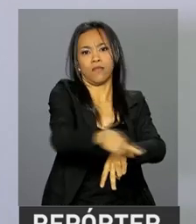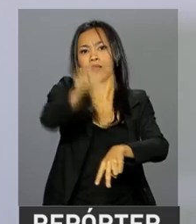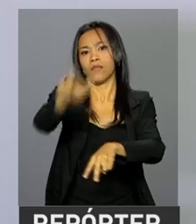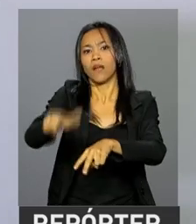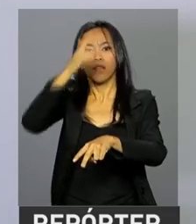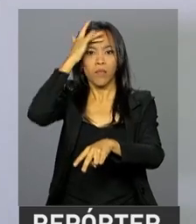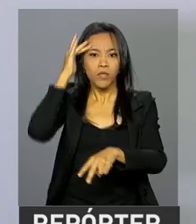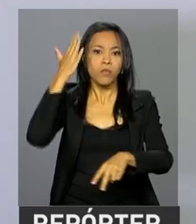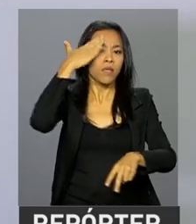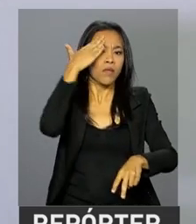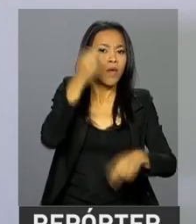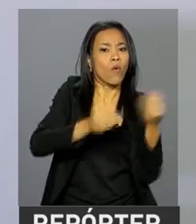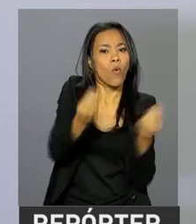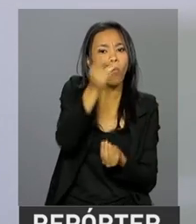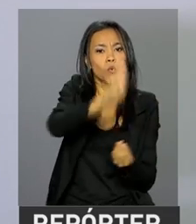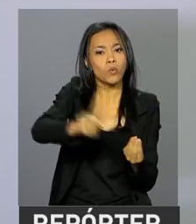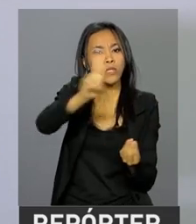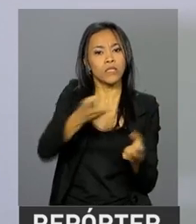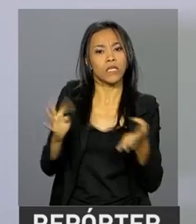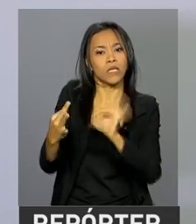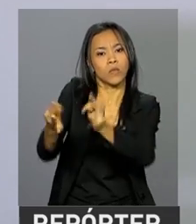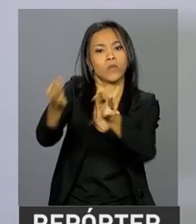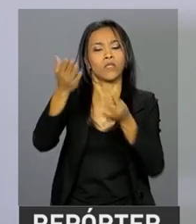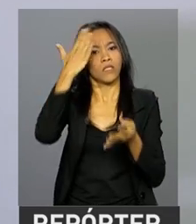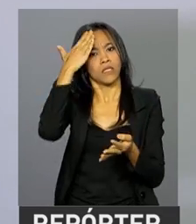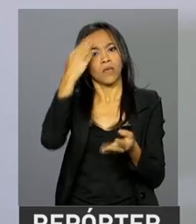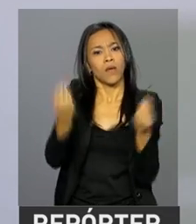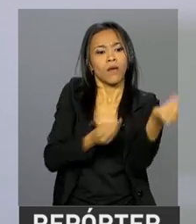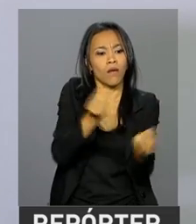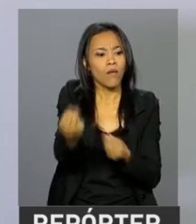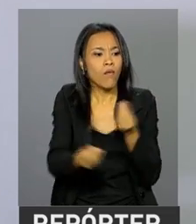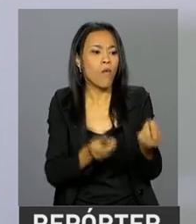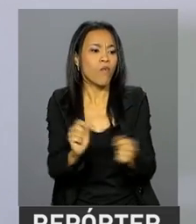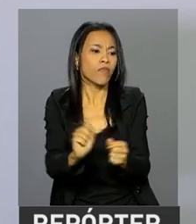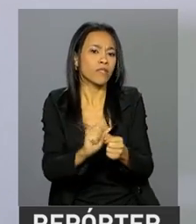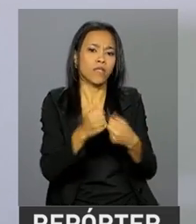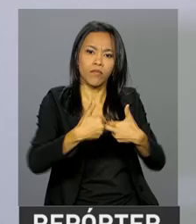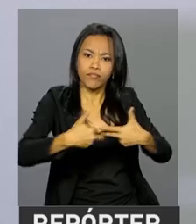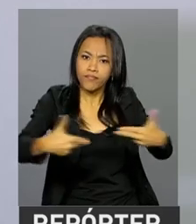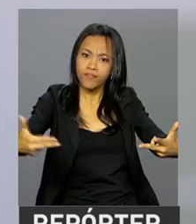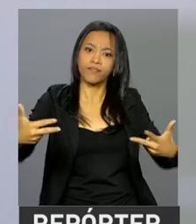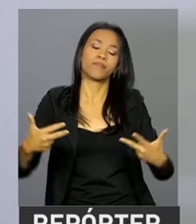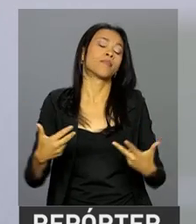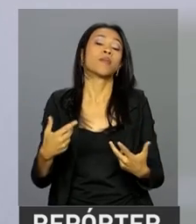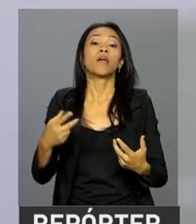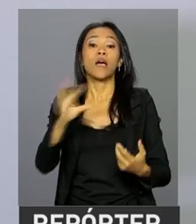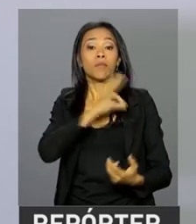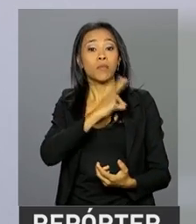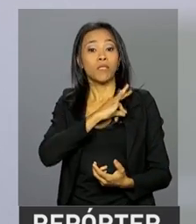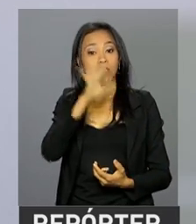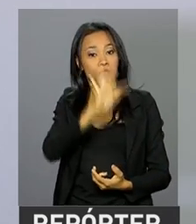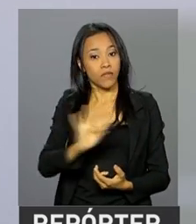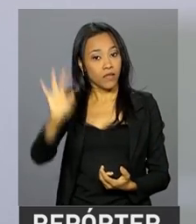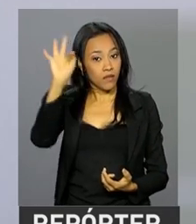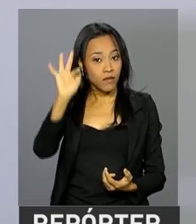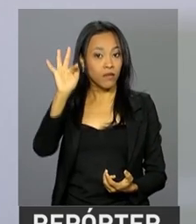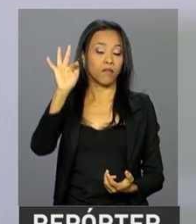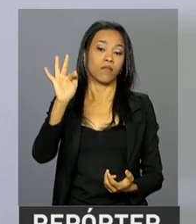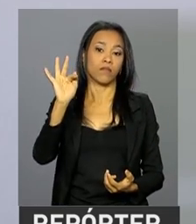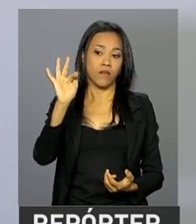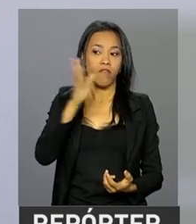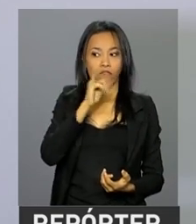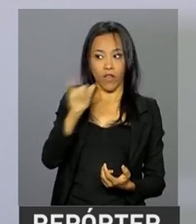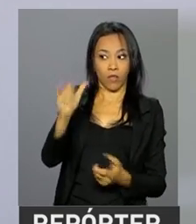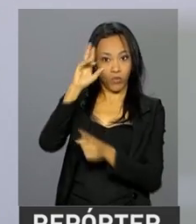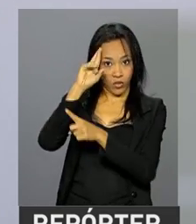para atuação internacional. Já há algumas adidâncias da Polícia Federal no exterior, entendo eu, diretor, que é